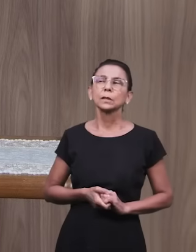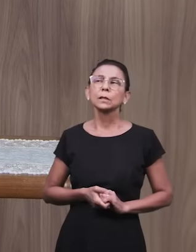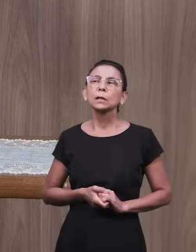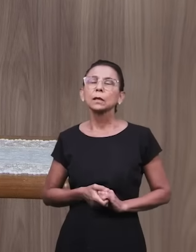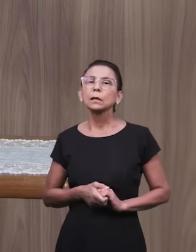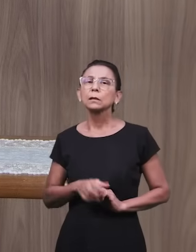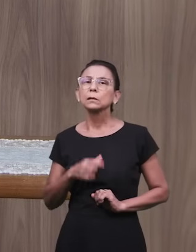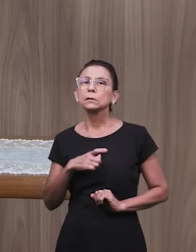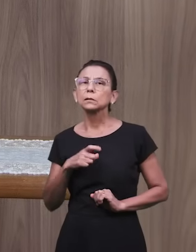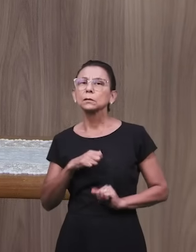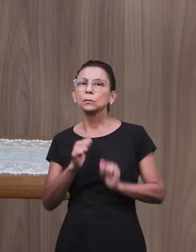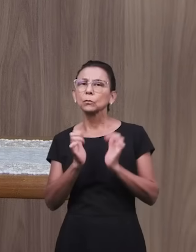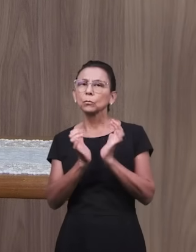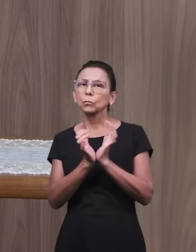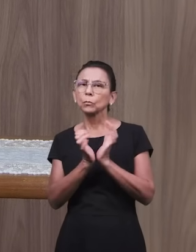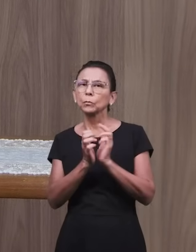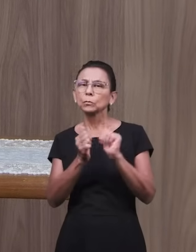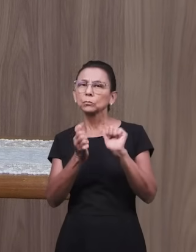recebi uma bênção.